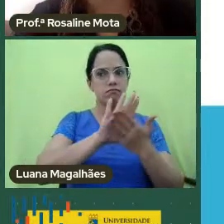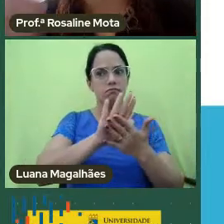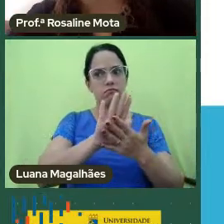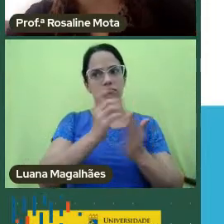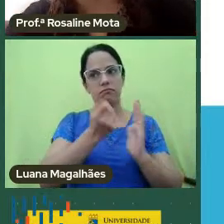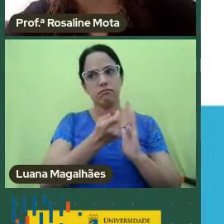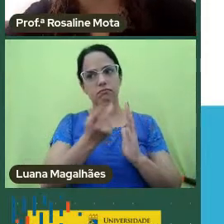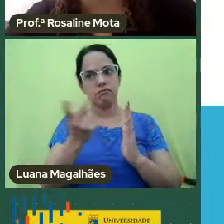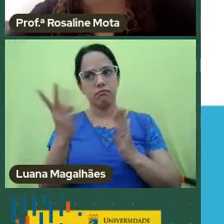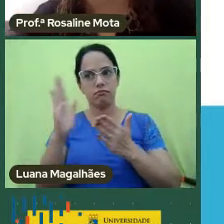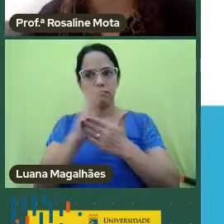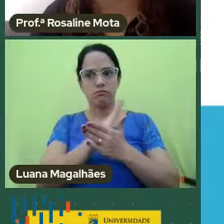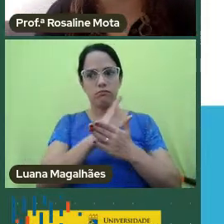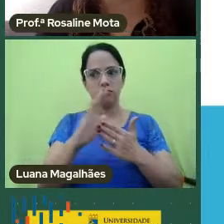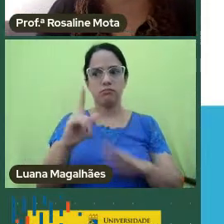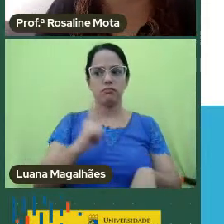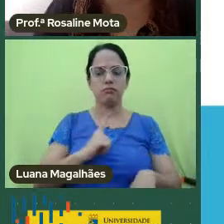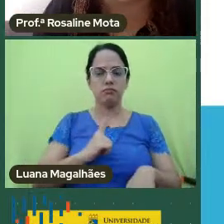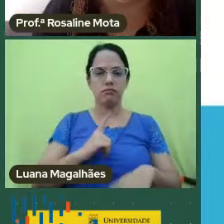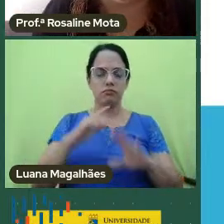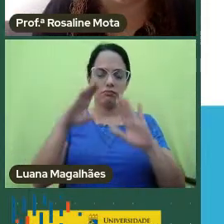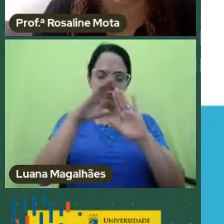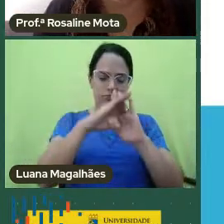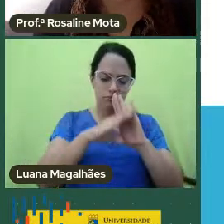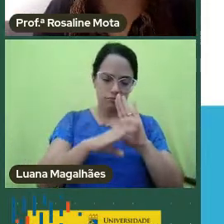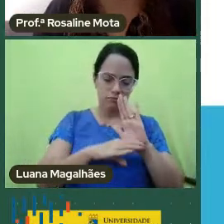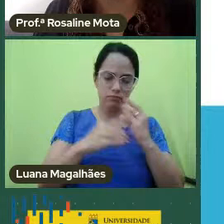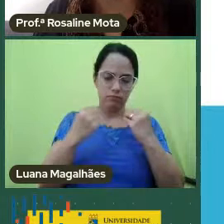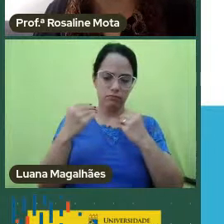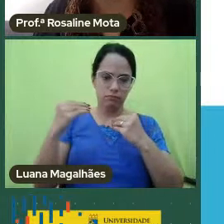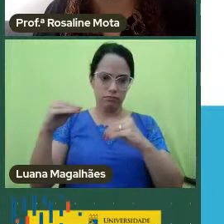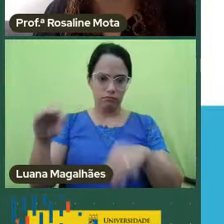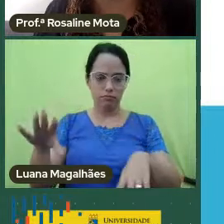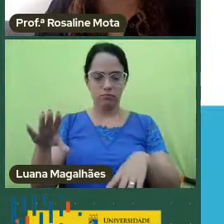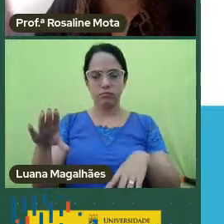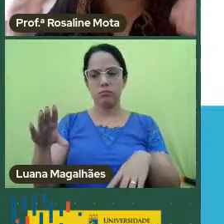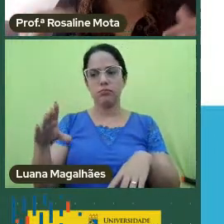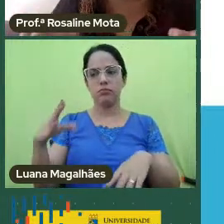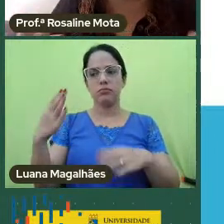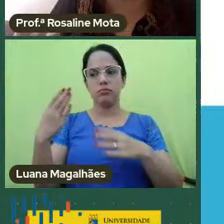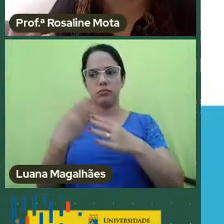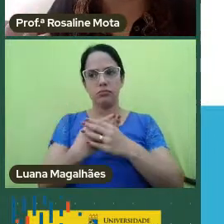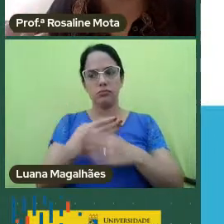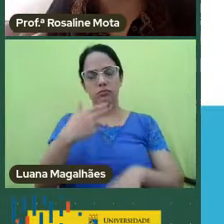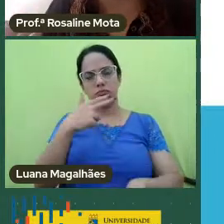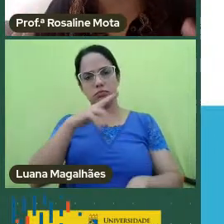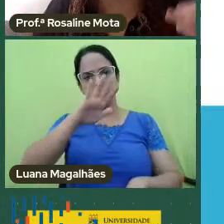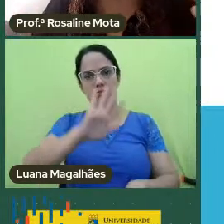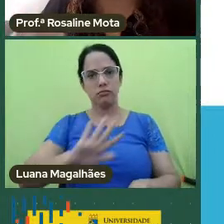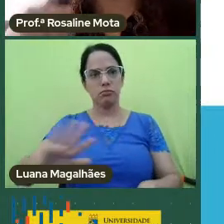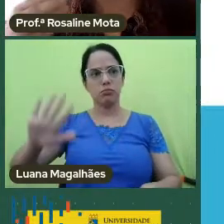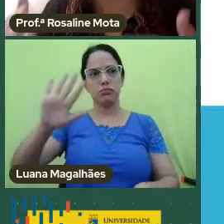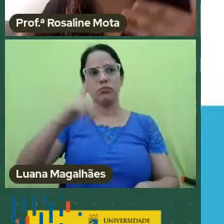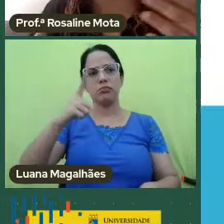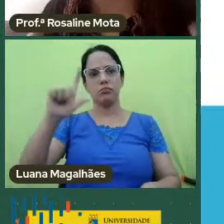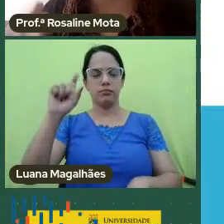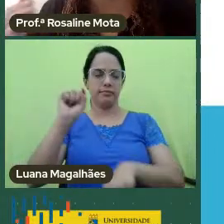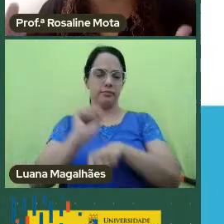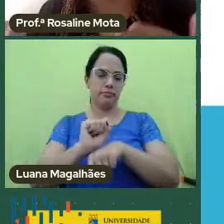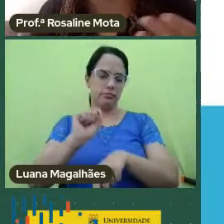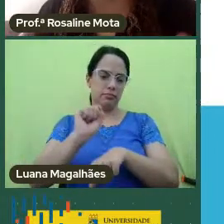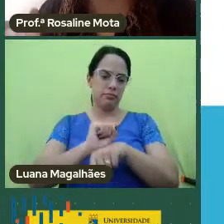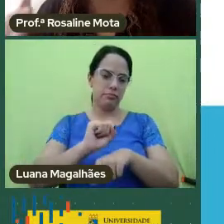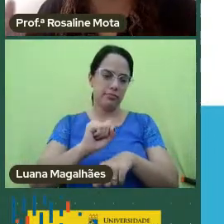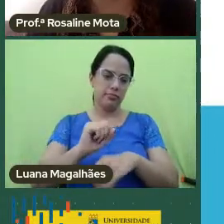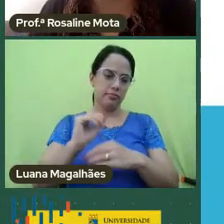estão, obviamente, enviando suas listagens de eliminação de documentos para o Arquivo Nacional, outros estão aguardando o que é que a